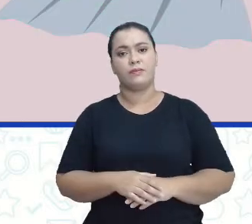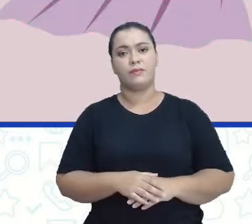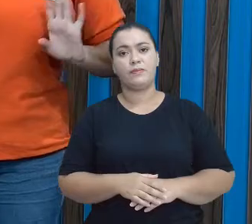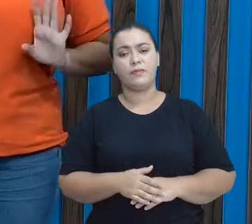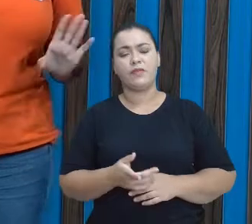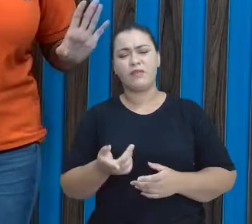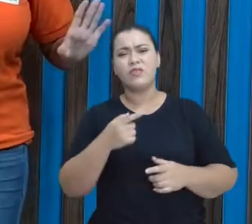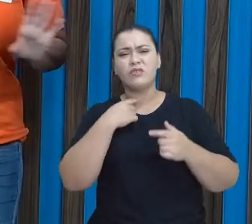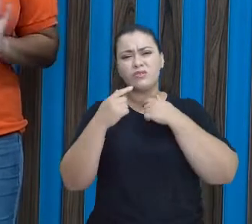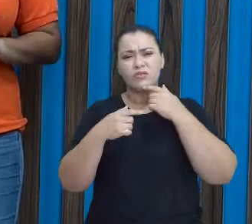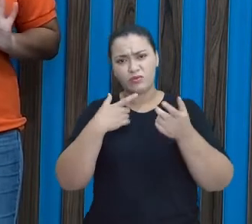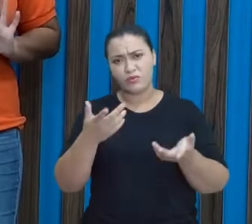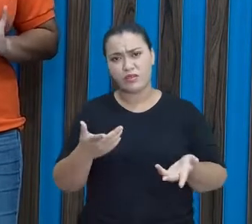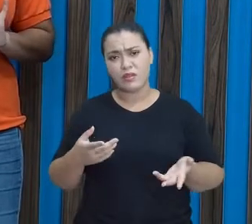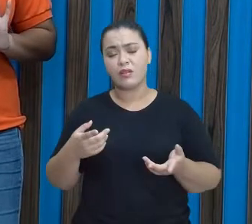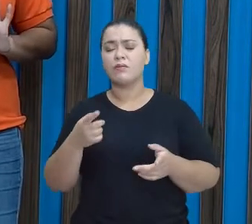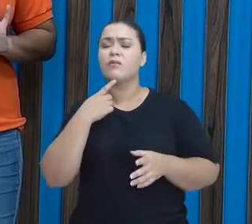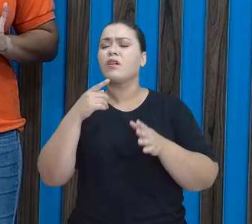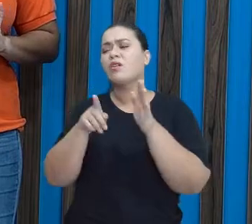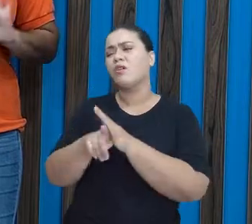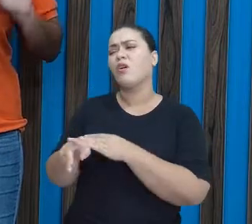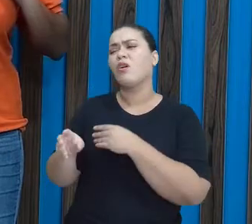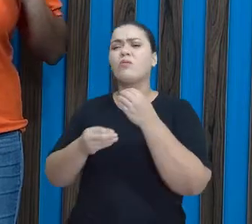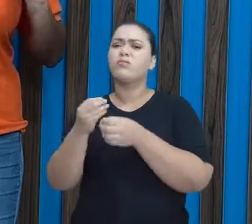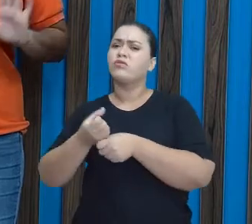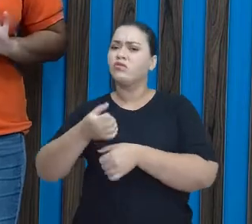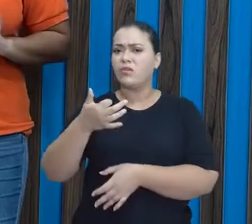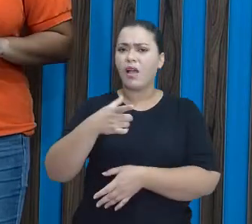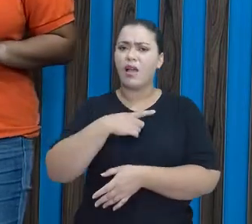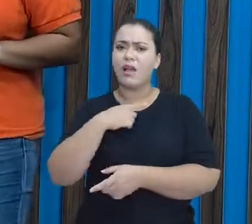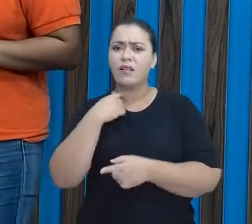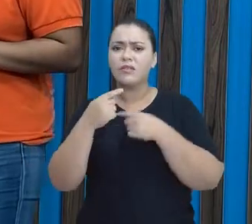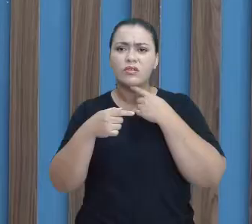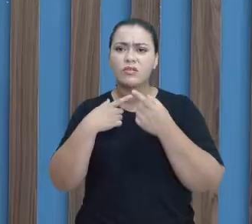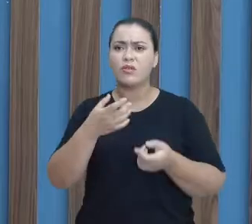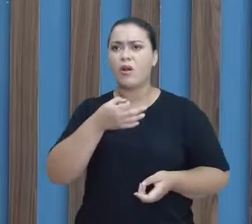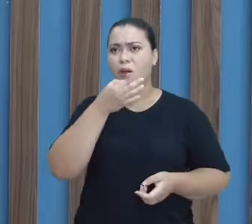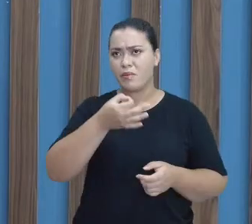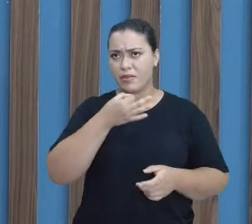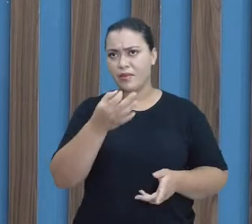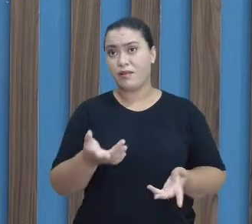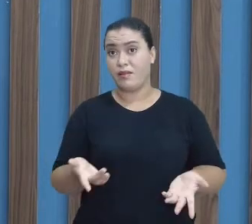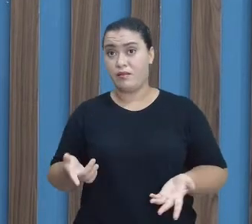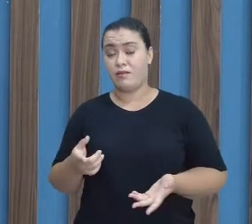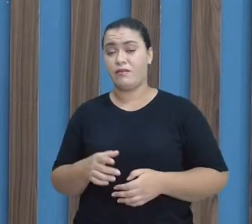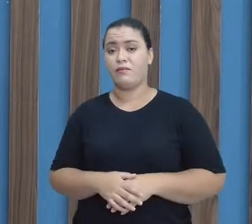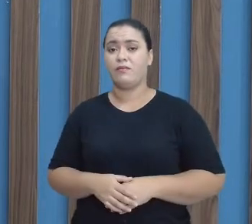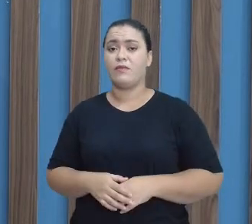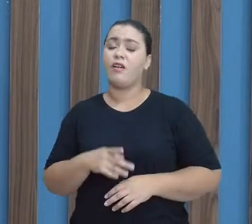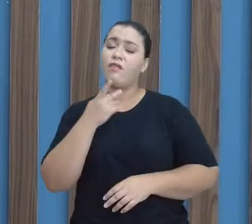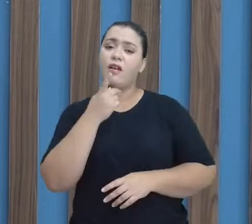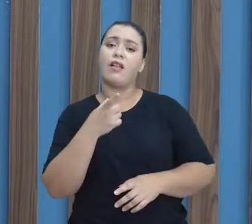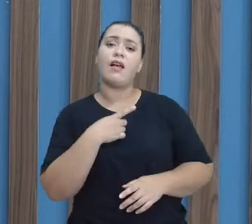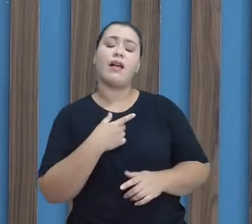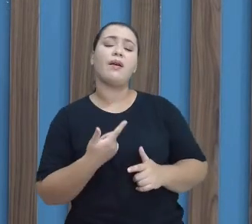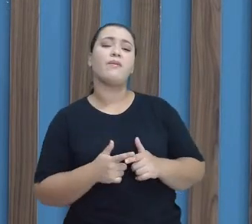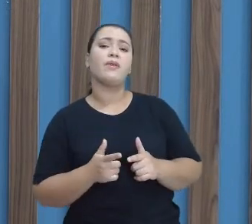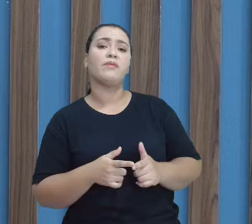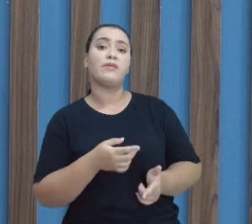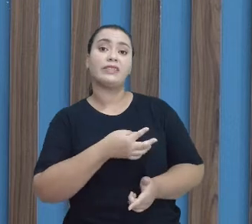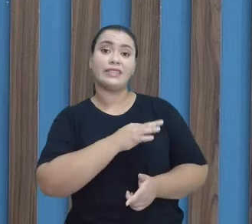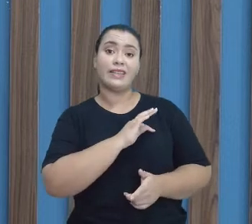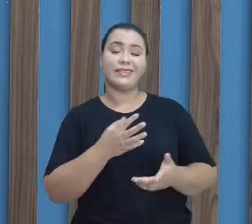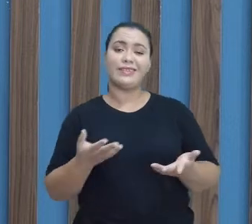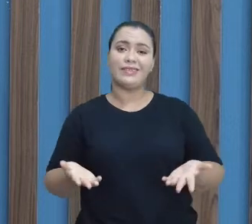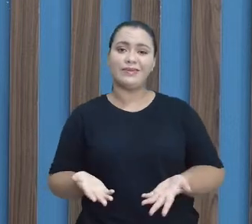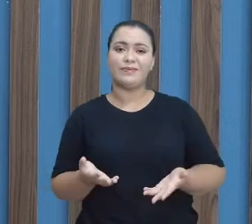Dúvidas? Professora Adriana, como estamos aí no chat? Alguma dúvida, algum comentário? Olha, deu um probleminha técnico aqui